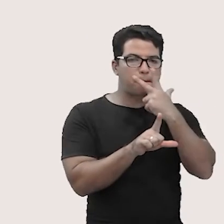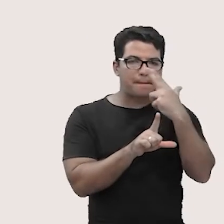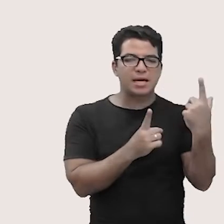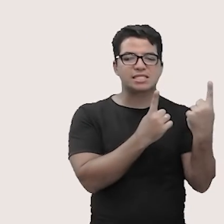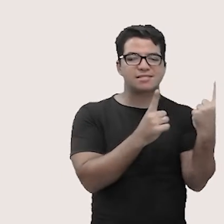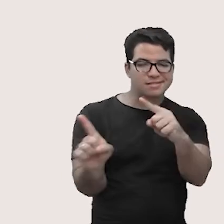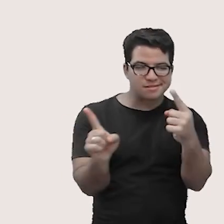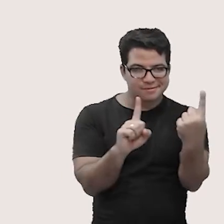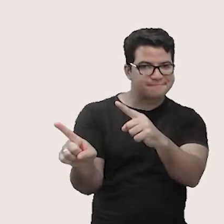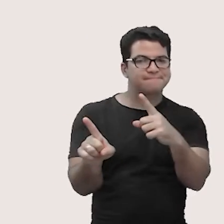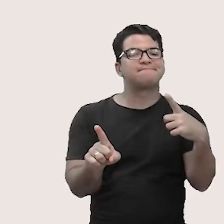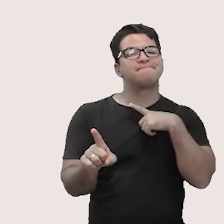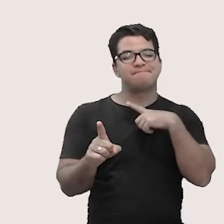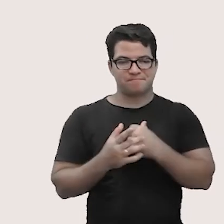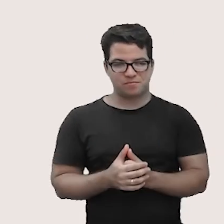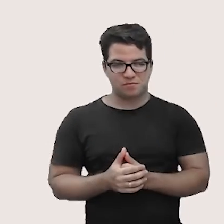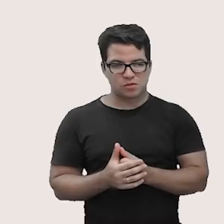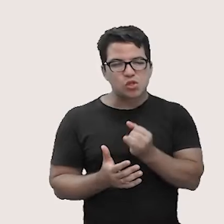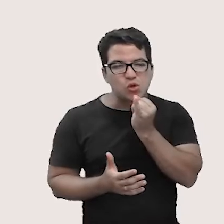batendo o martelo lá, ó.